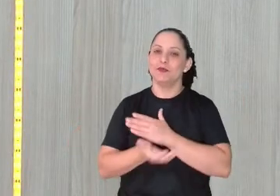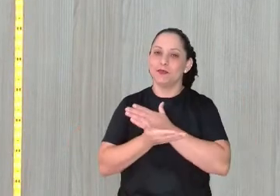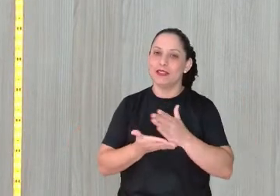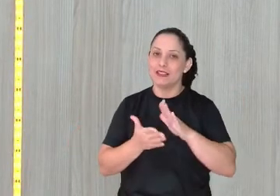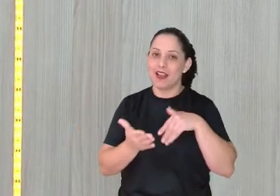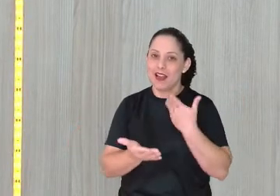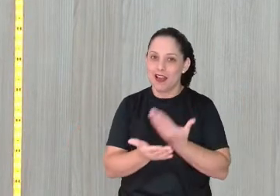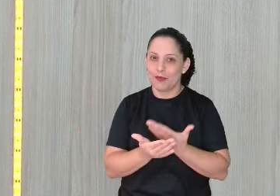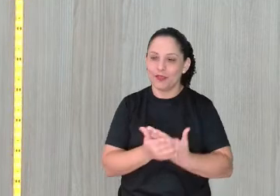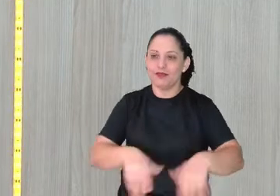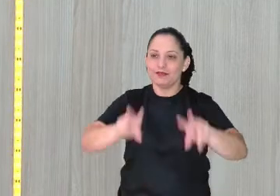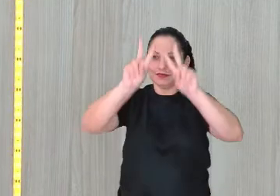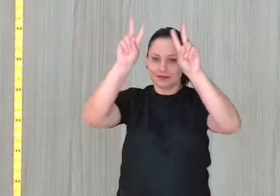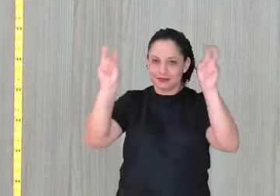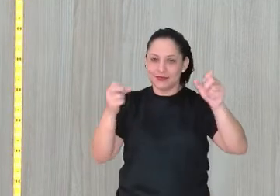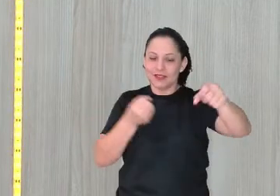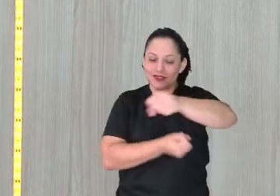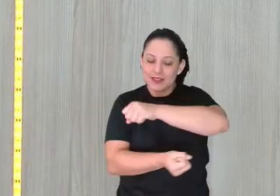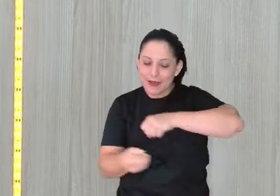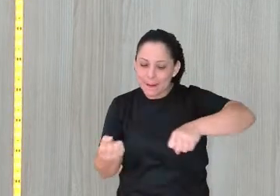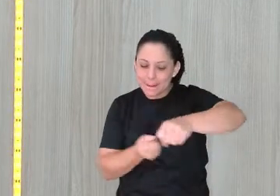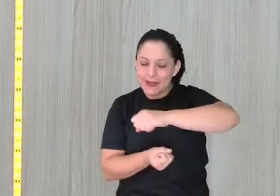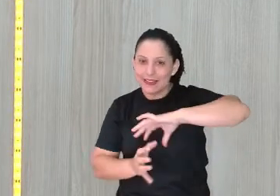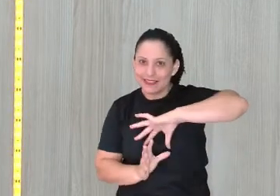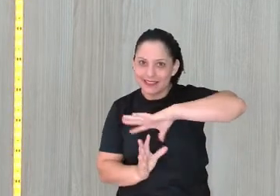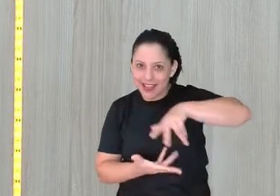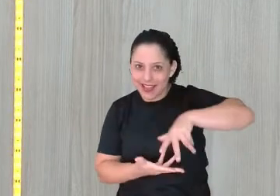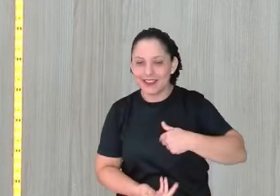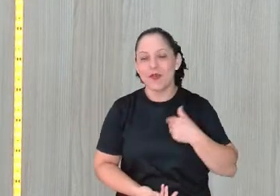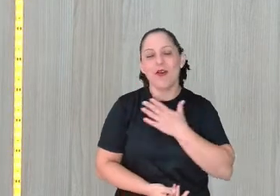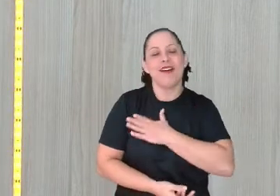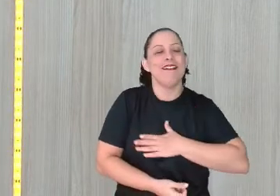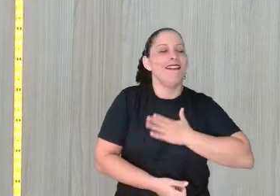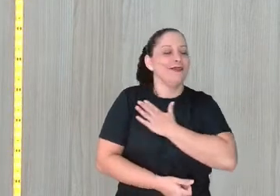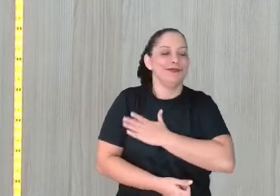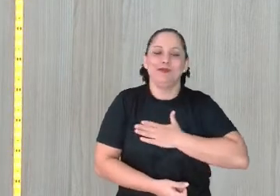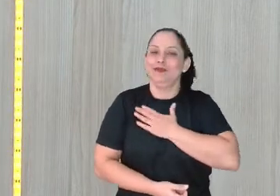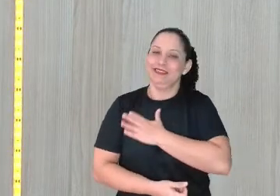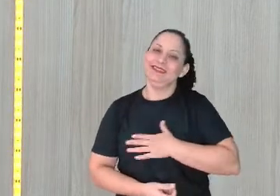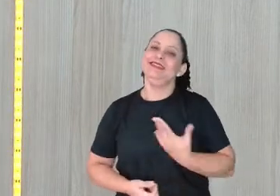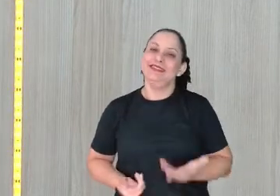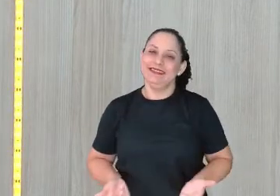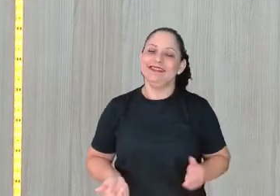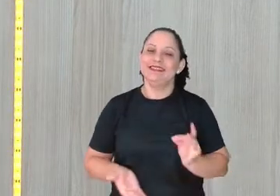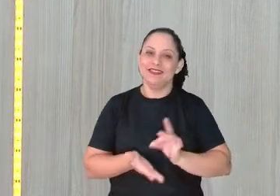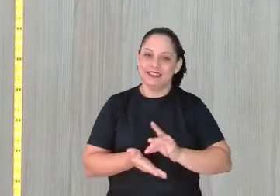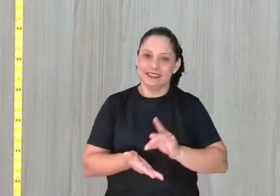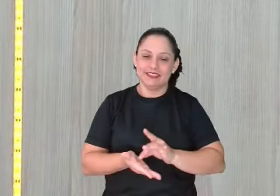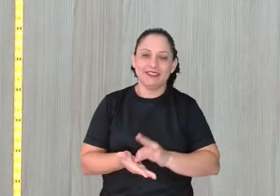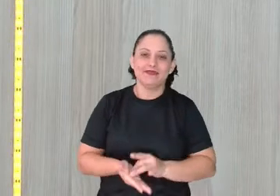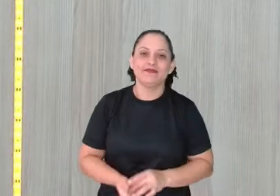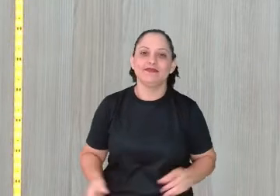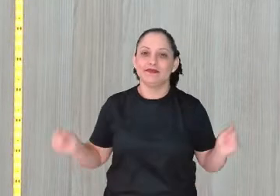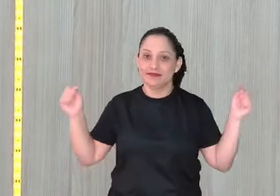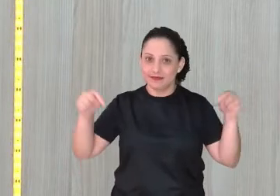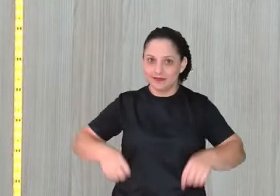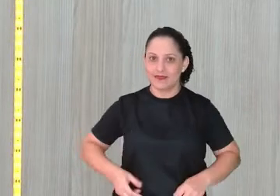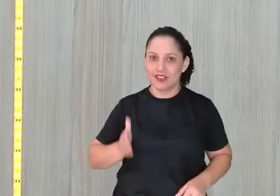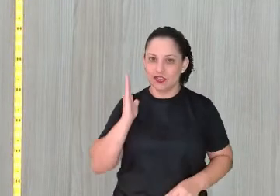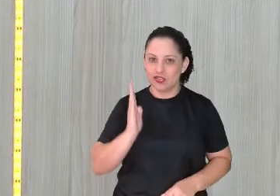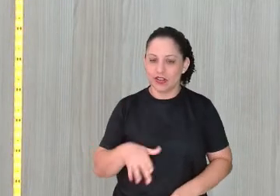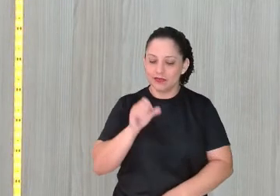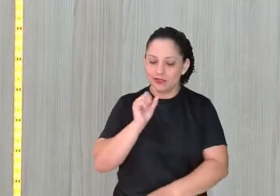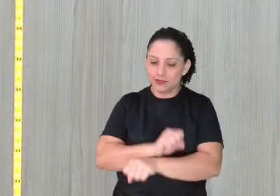aula de sustentabilidade, que eu adoro, sou suspeita, né, professora? É verdade. E já estou aqui ligada